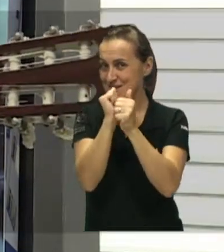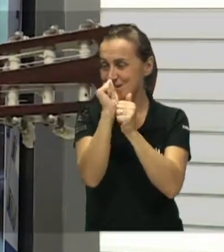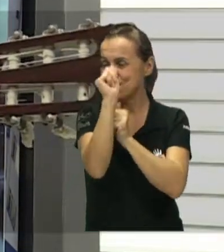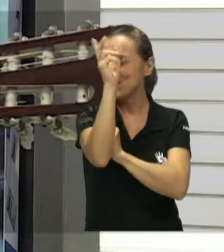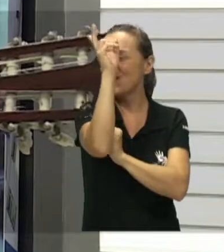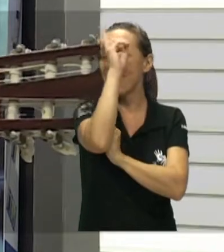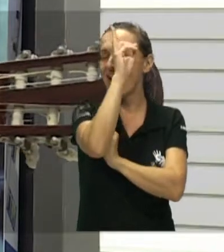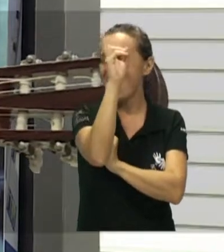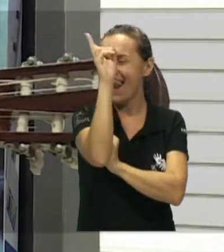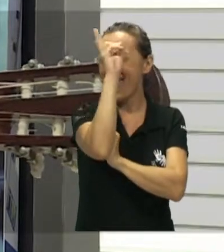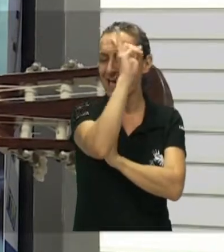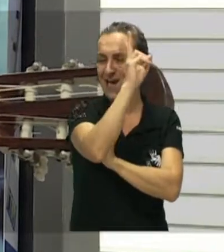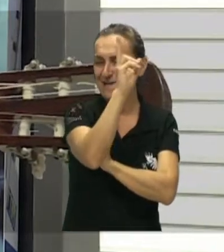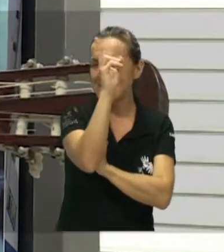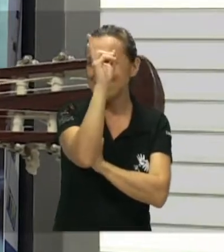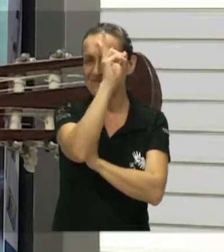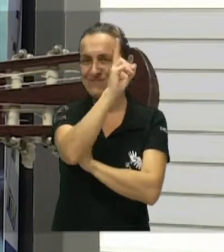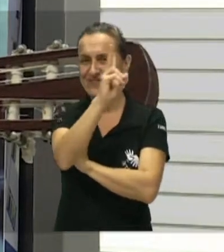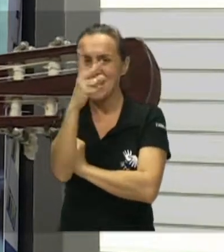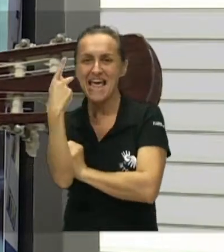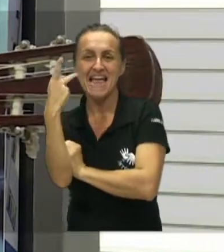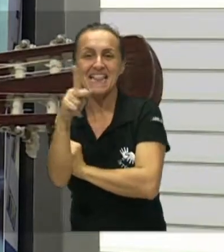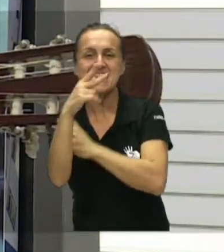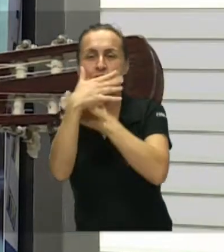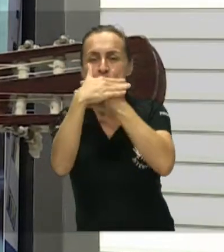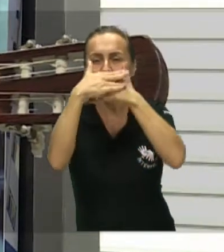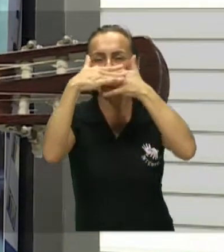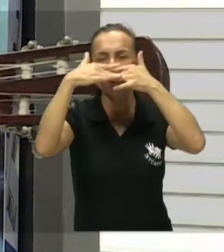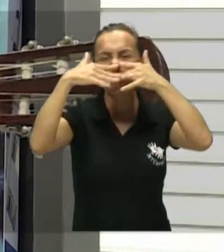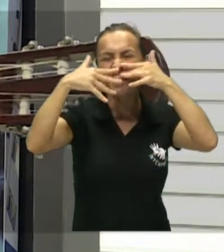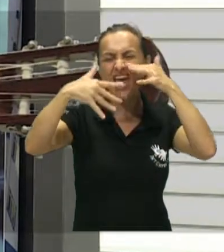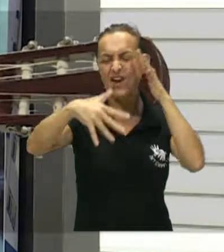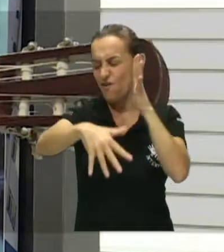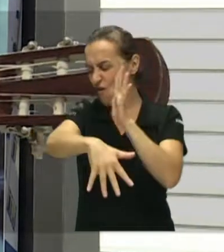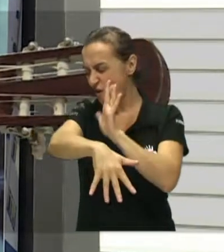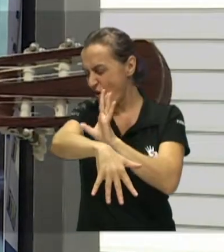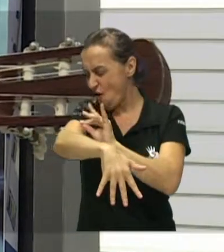E que teu cheiro impregnou na minha pele, me deixando bem.